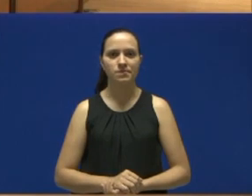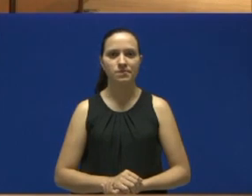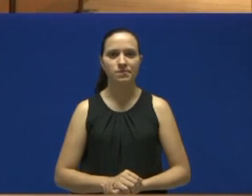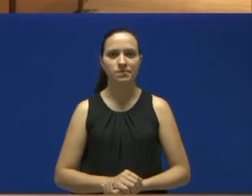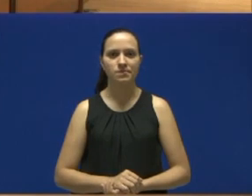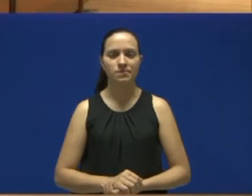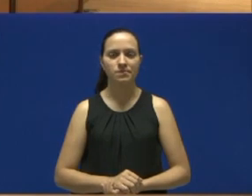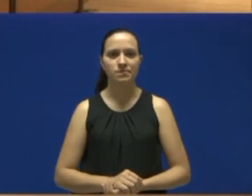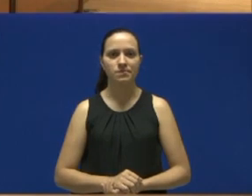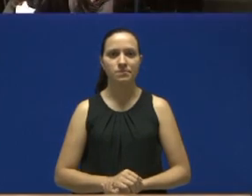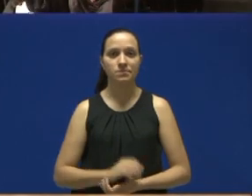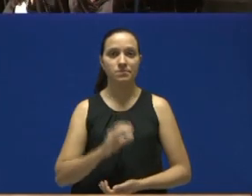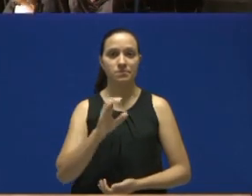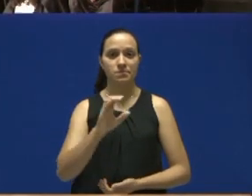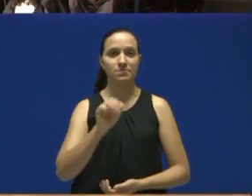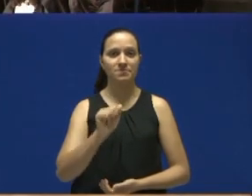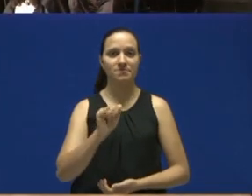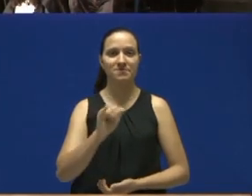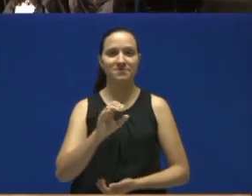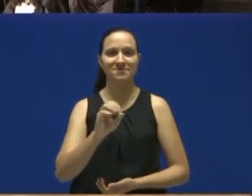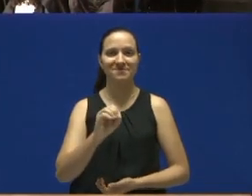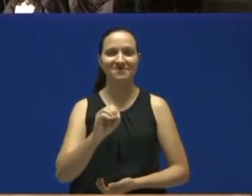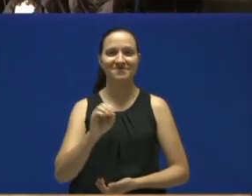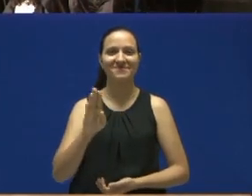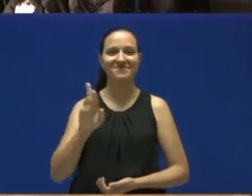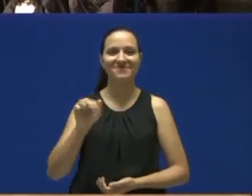caiu o cheque brandão